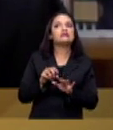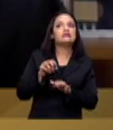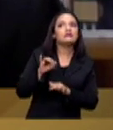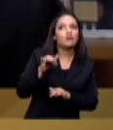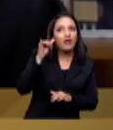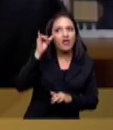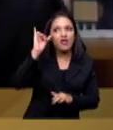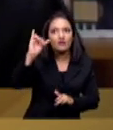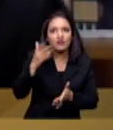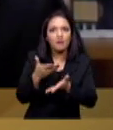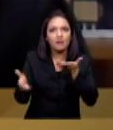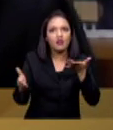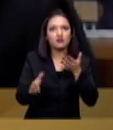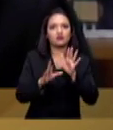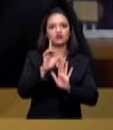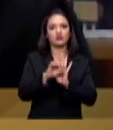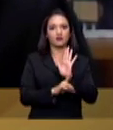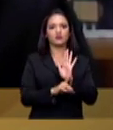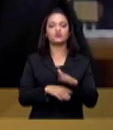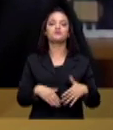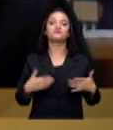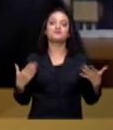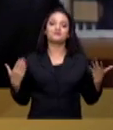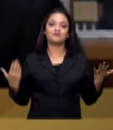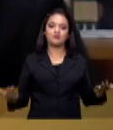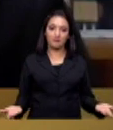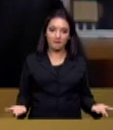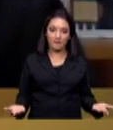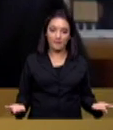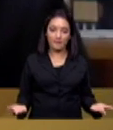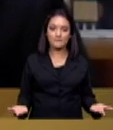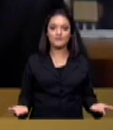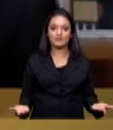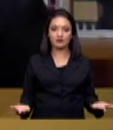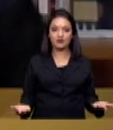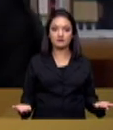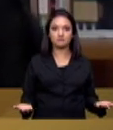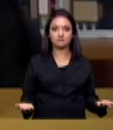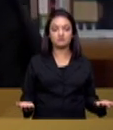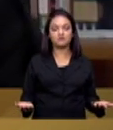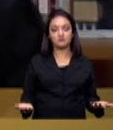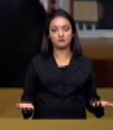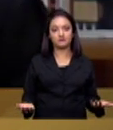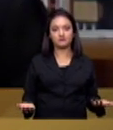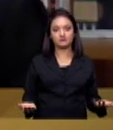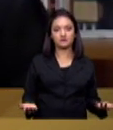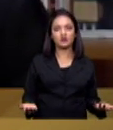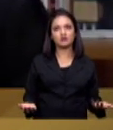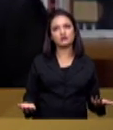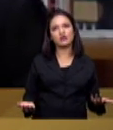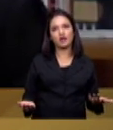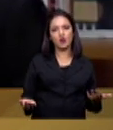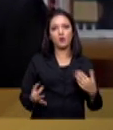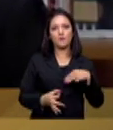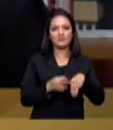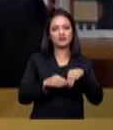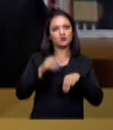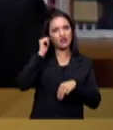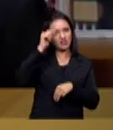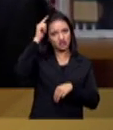Portanto, numa outra posição, mas não muito, porque o ministro Alexandre de Moraes, nesses dois casos, declarava